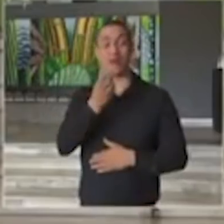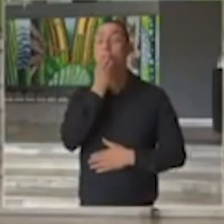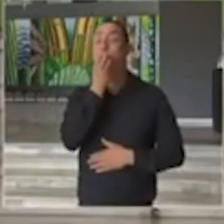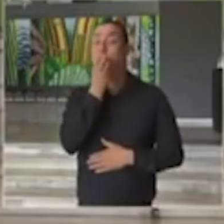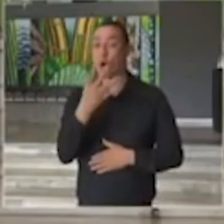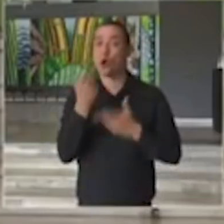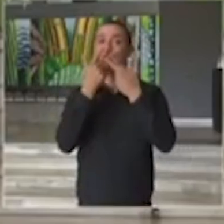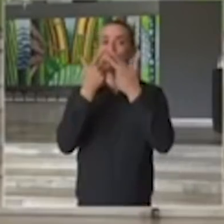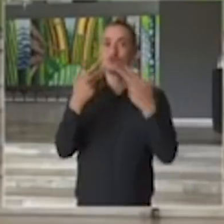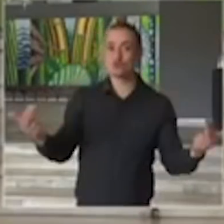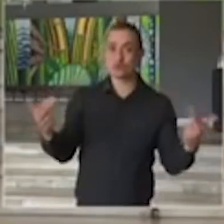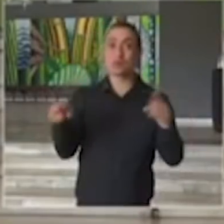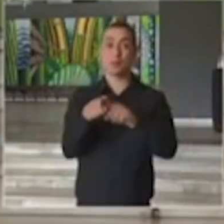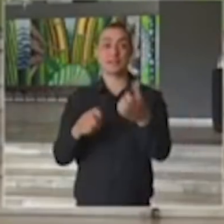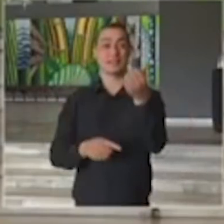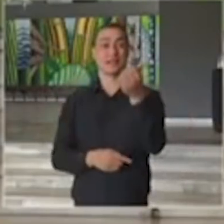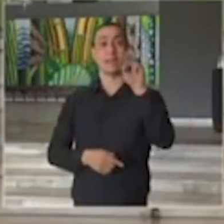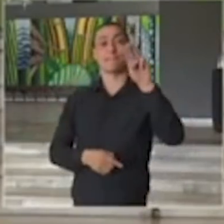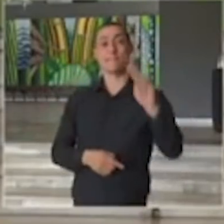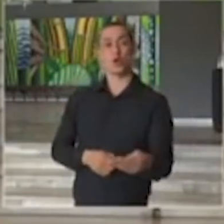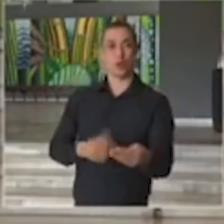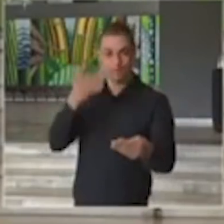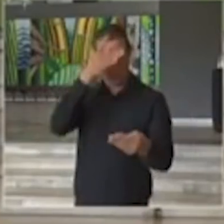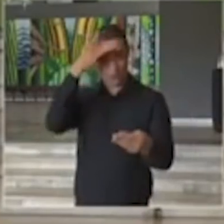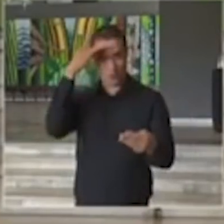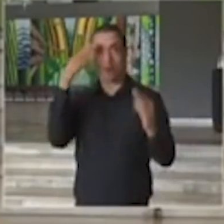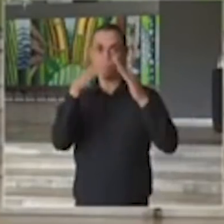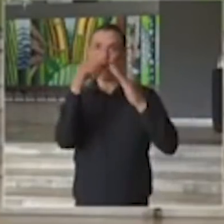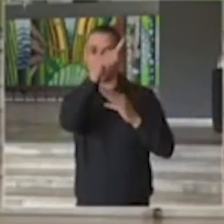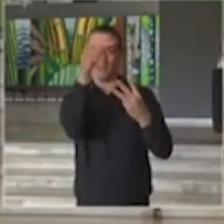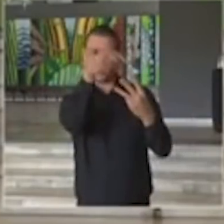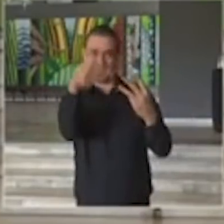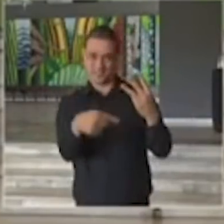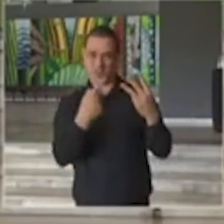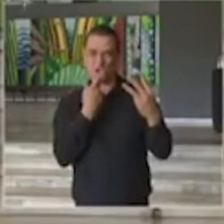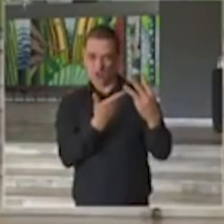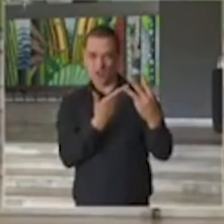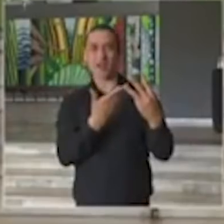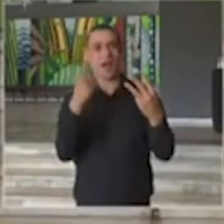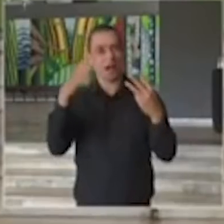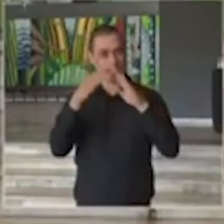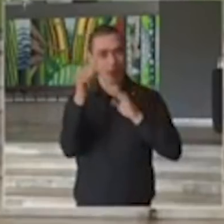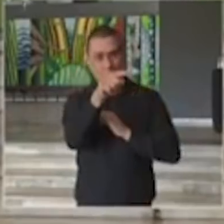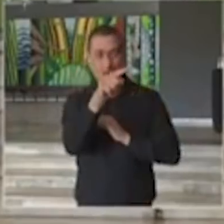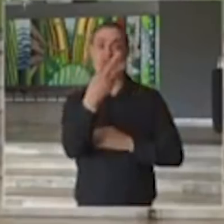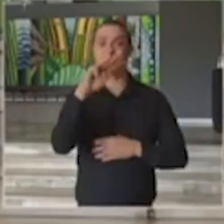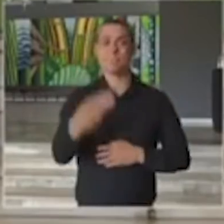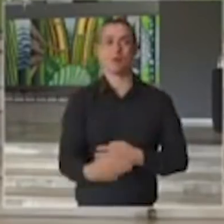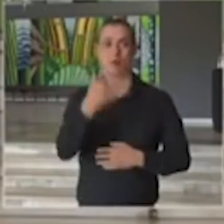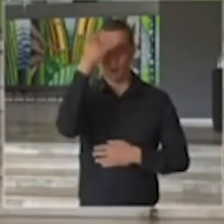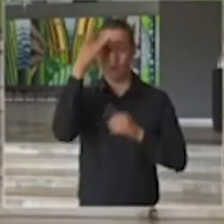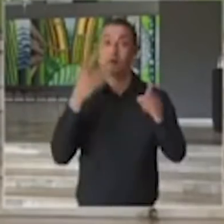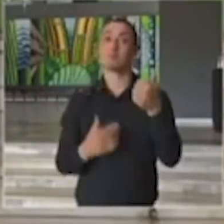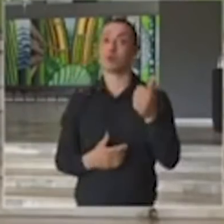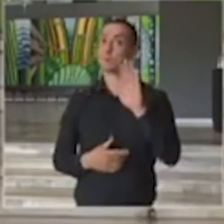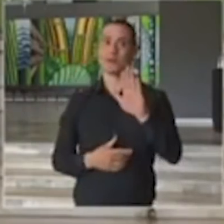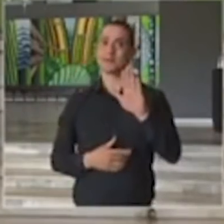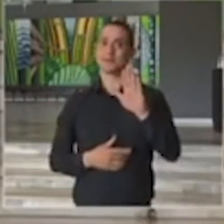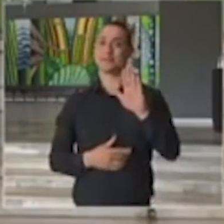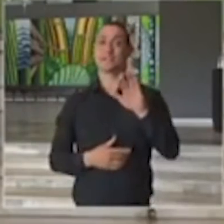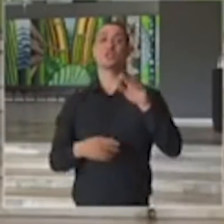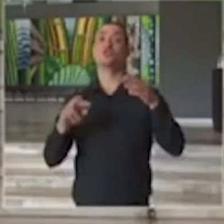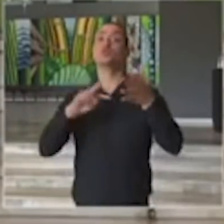uma ótima notícia para 6 milhões de pessoas que vivem nestas regiões mas não é